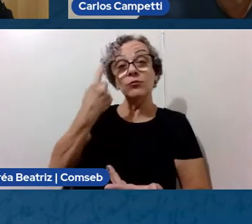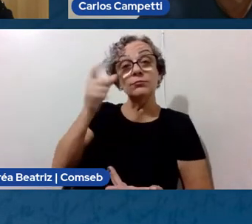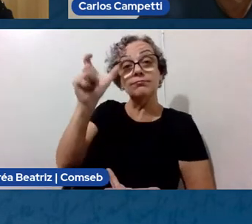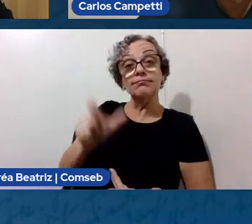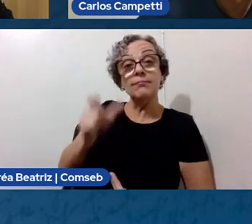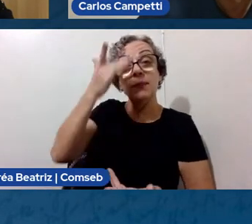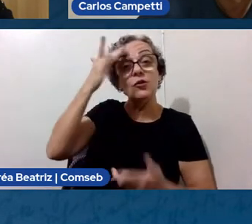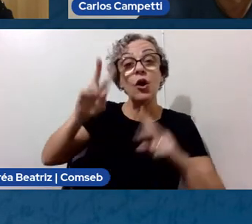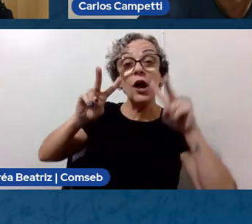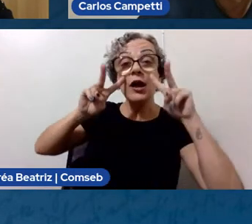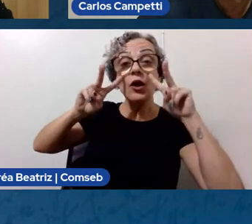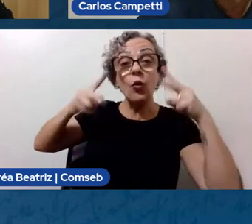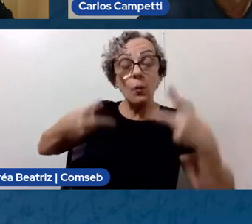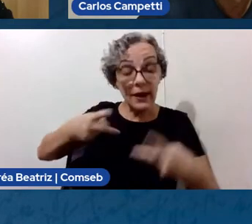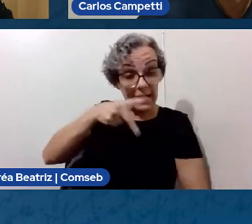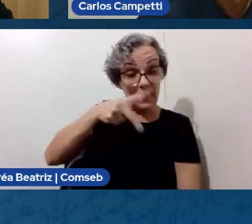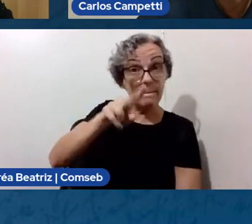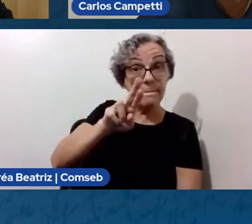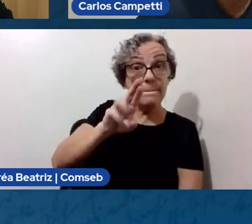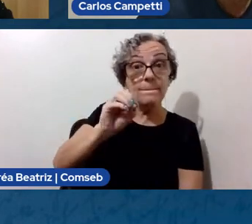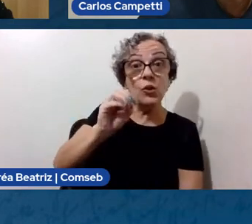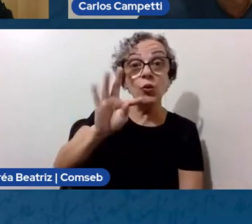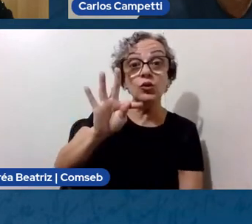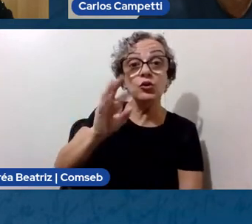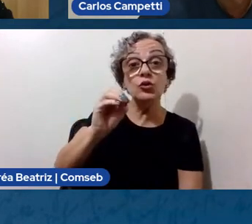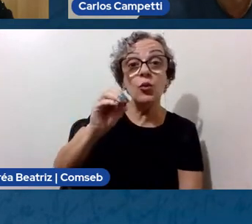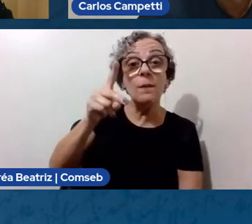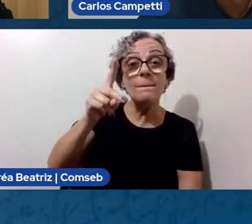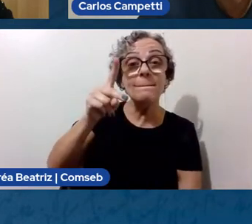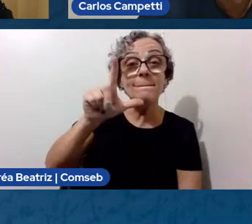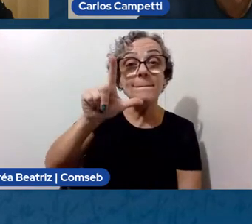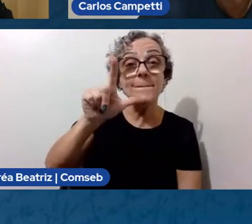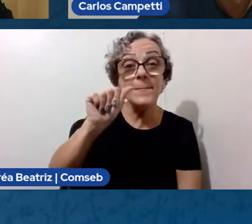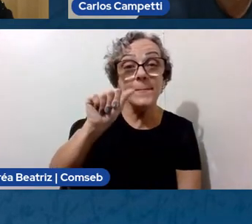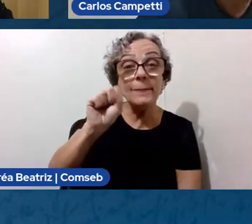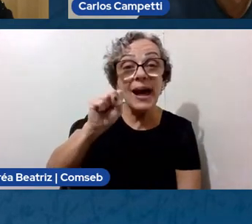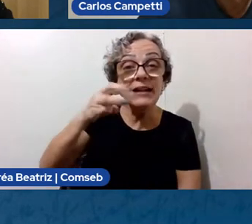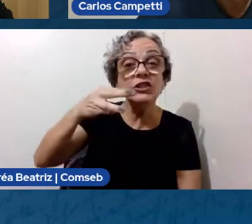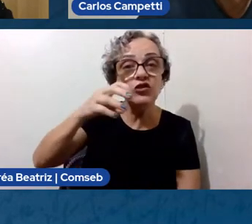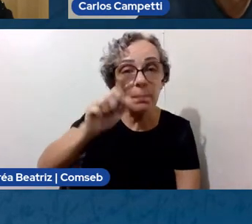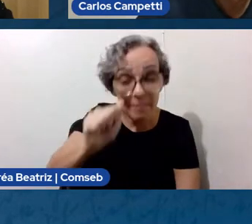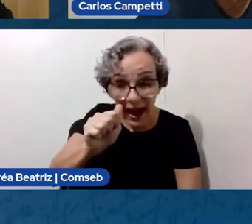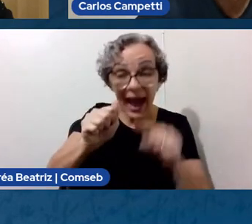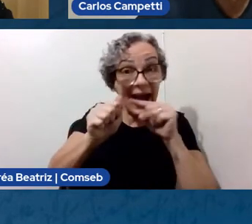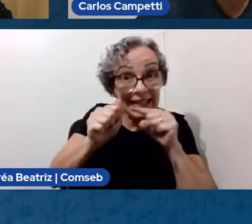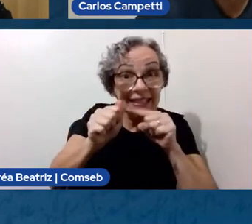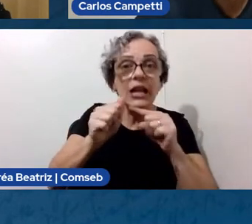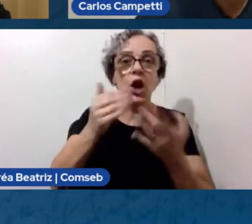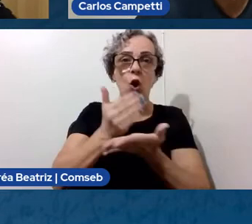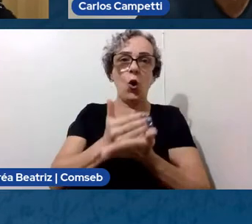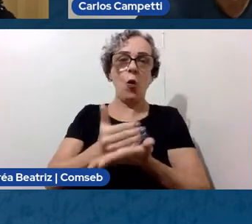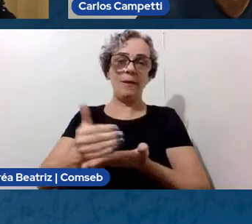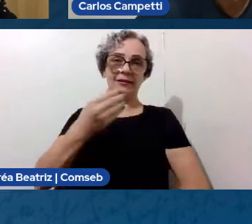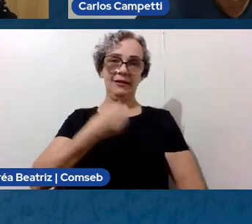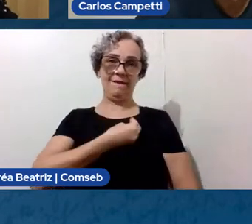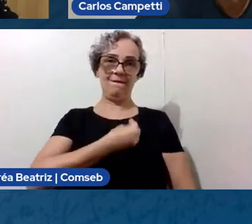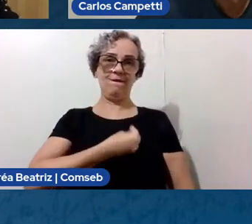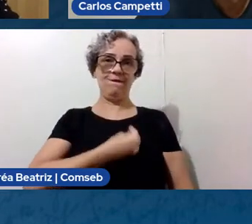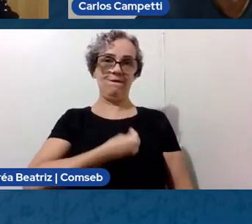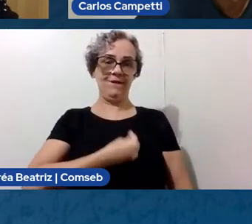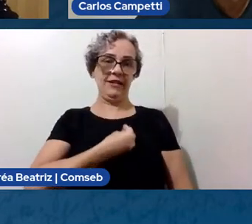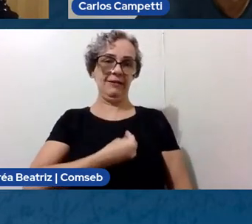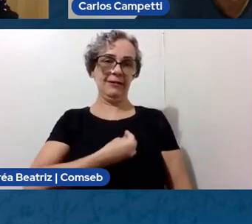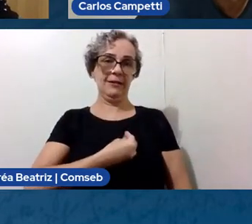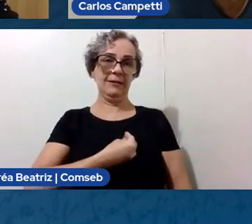no protoplasma é que existe a vida, como cientista, fisiologista. Isso é interessante porque a ciência médica